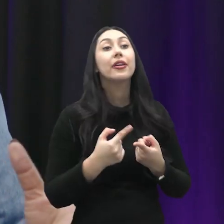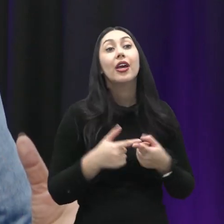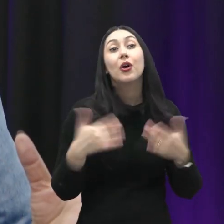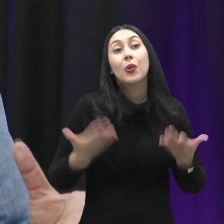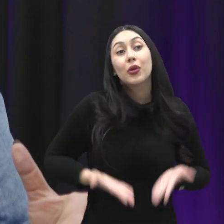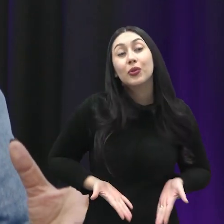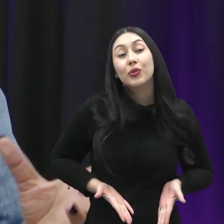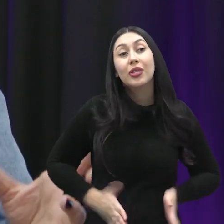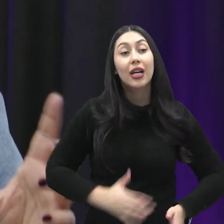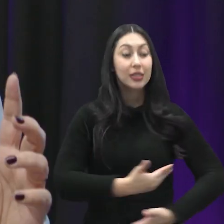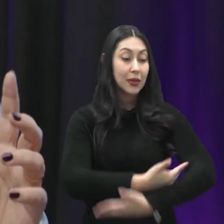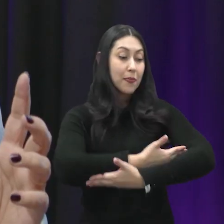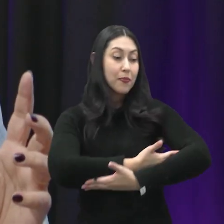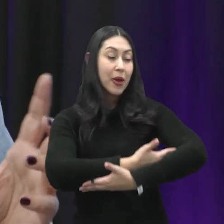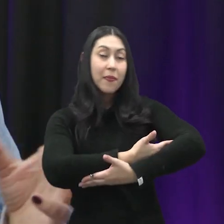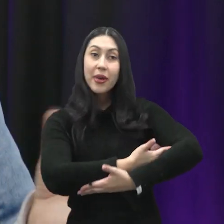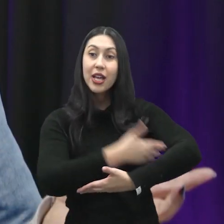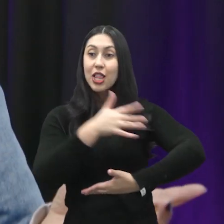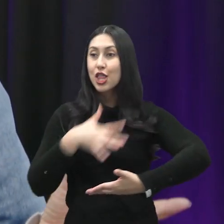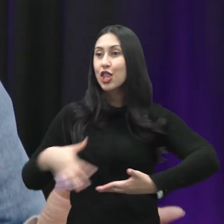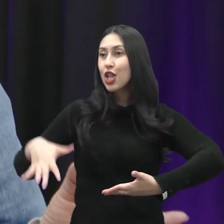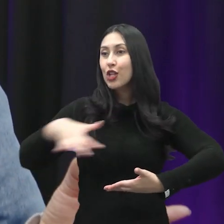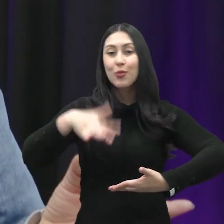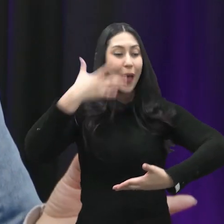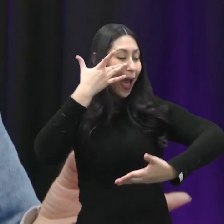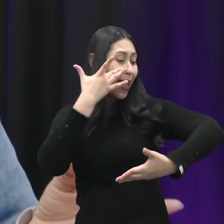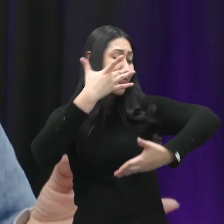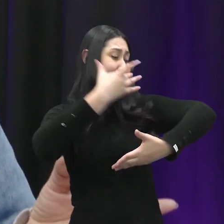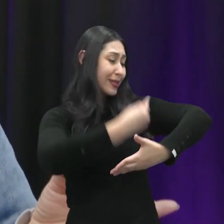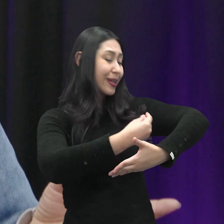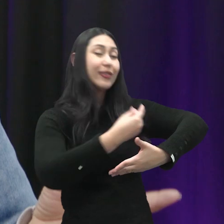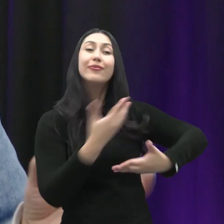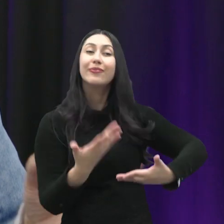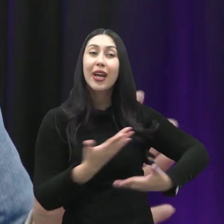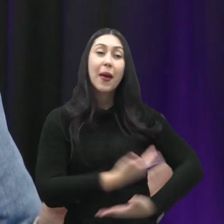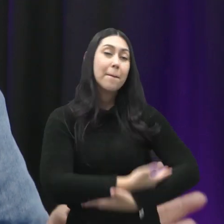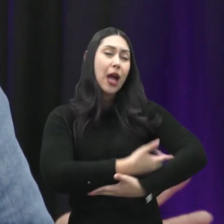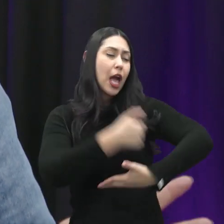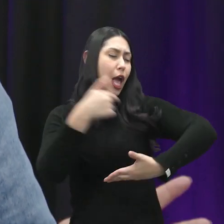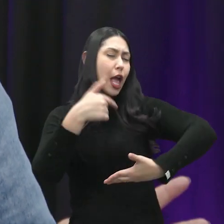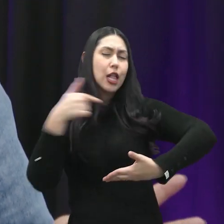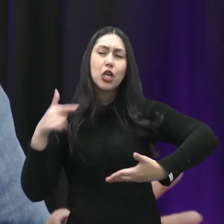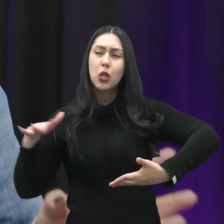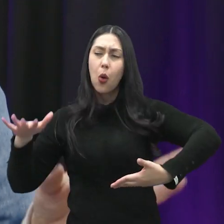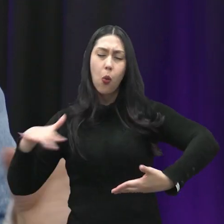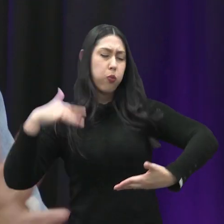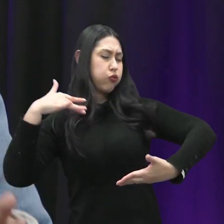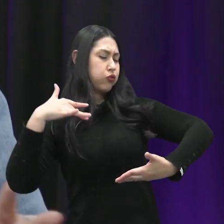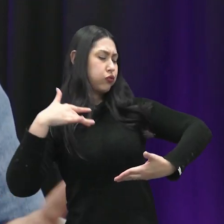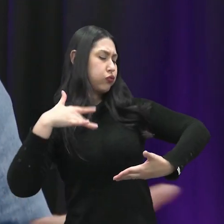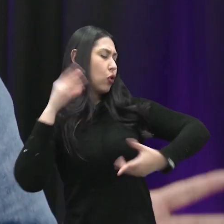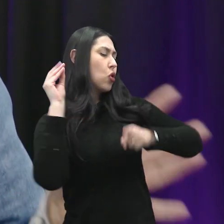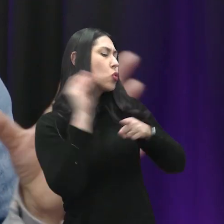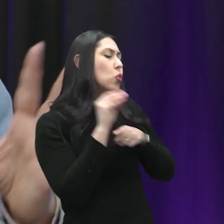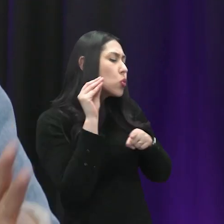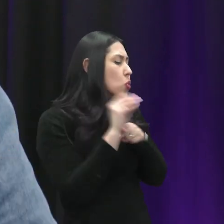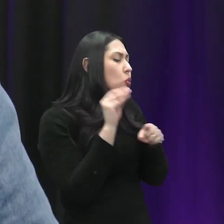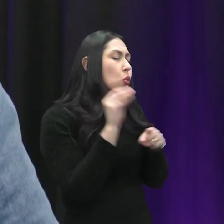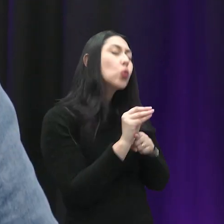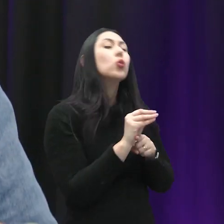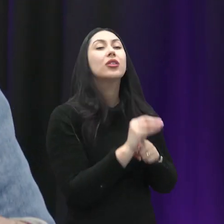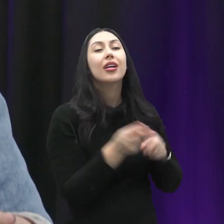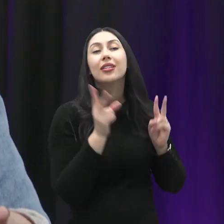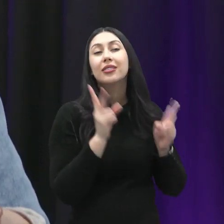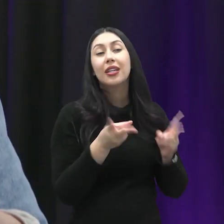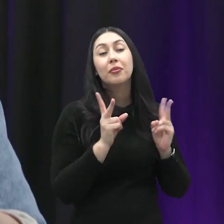gente é criado para ser... Todo mundo que tem bebê pequeno sabe disso, né? A sua majestade bebê. Tudo é o bebê, ele